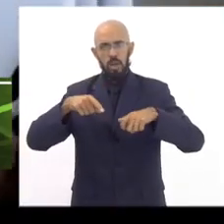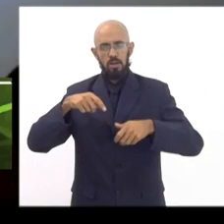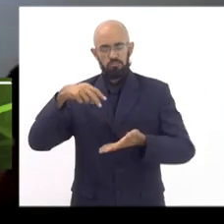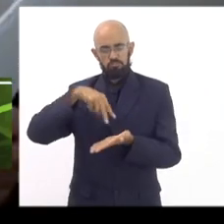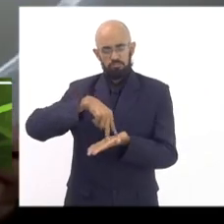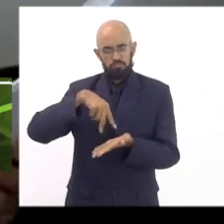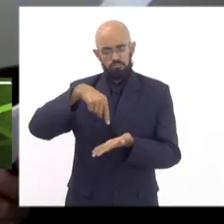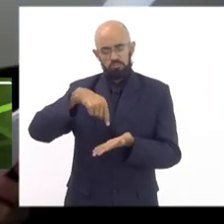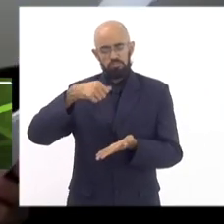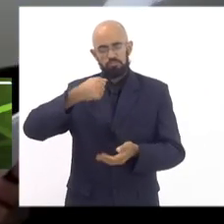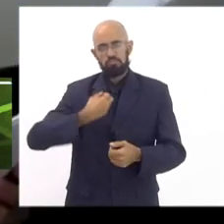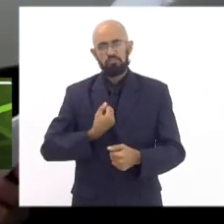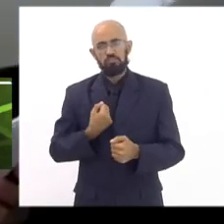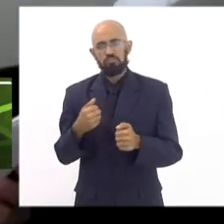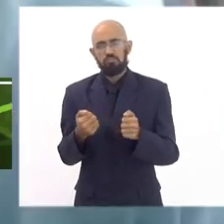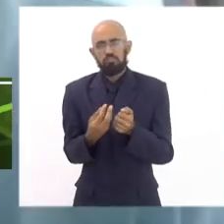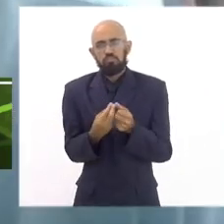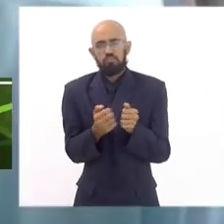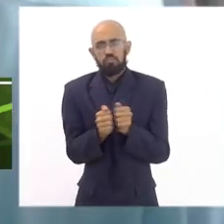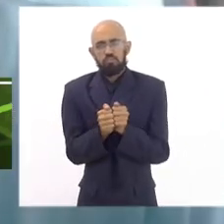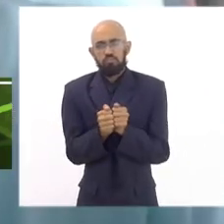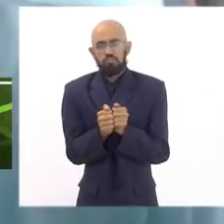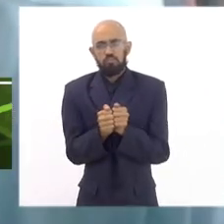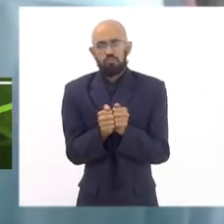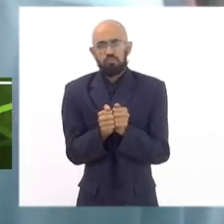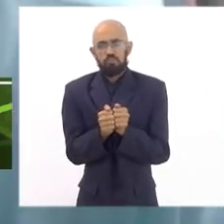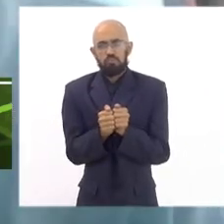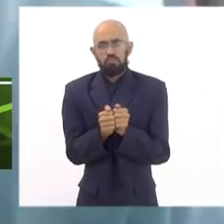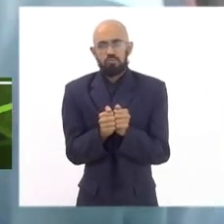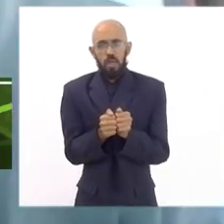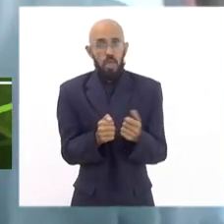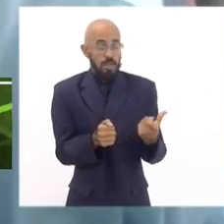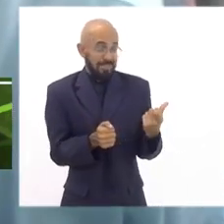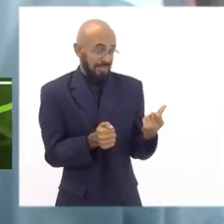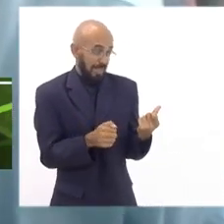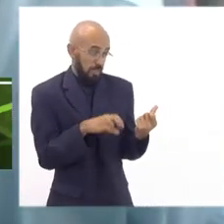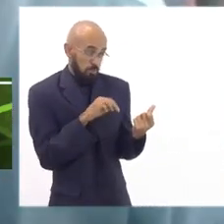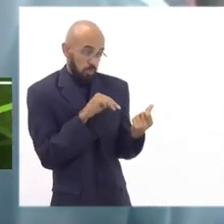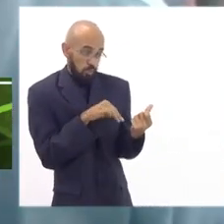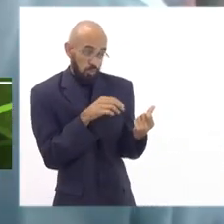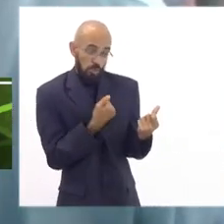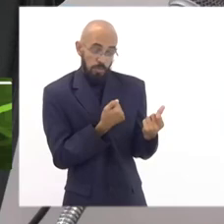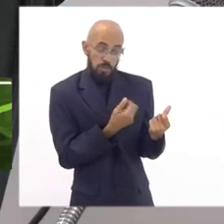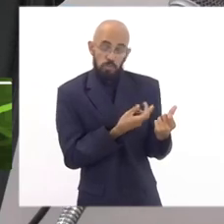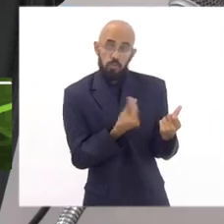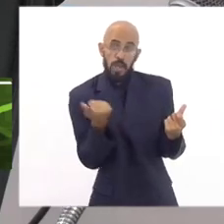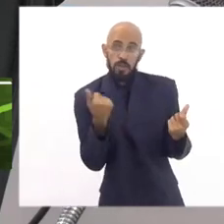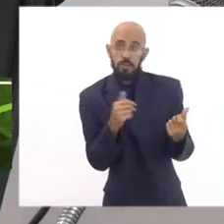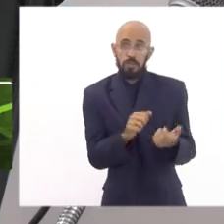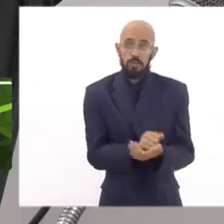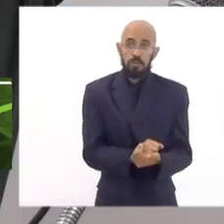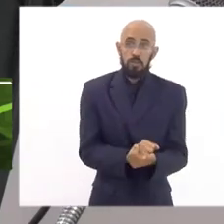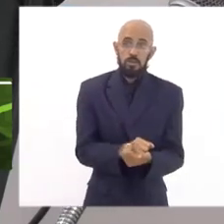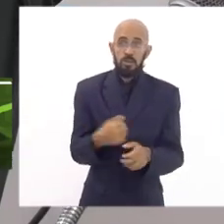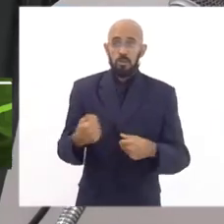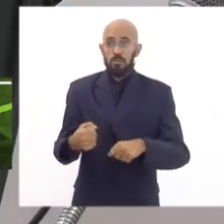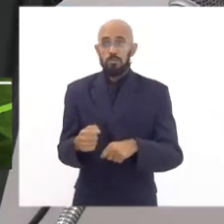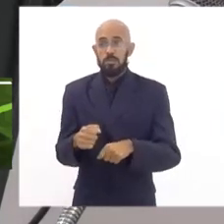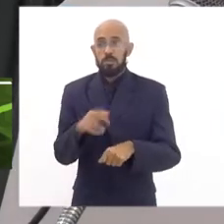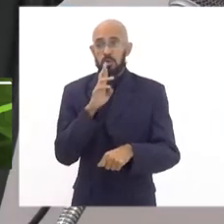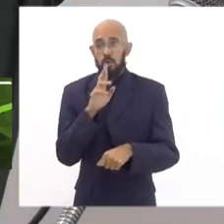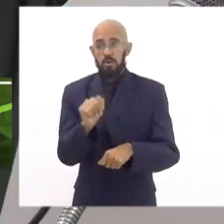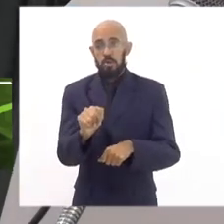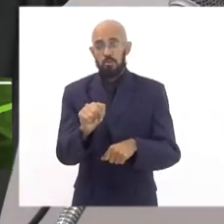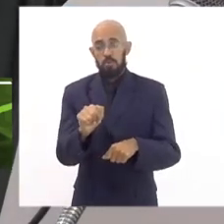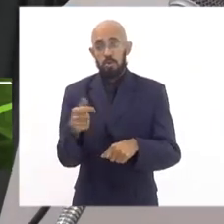aqui. Pessoal, olha, em 6 minutos eu vou vazar. É, eu preciso então, esperar o Amorim para manter o quórum. Ele está